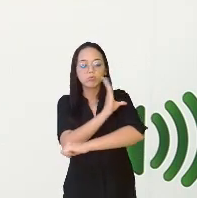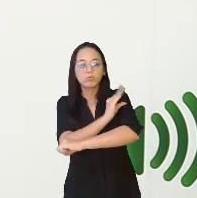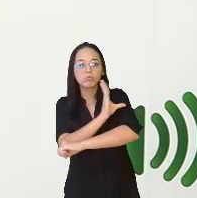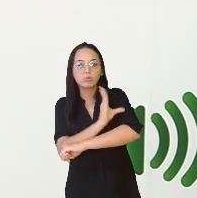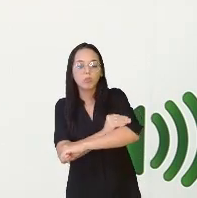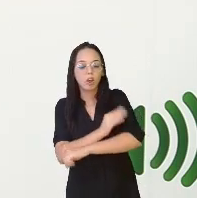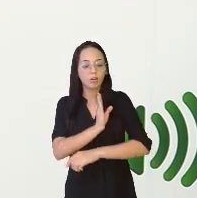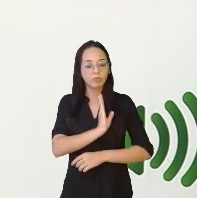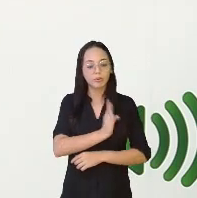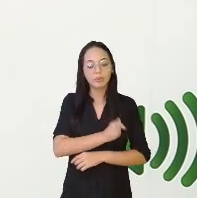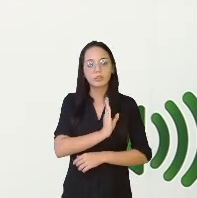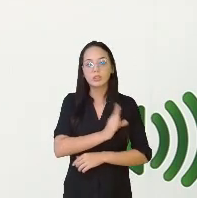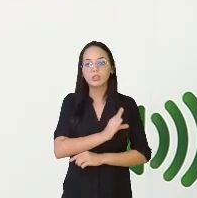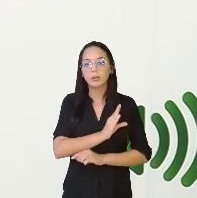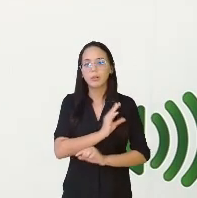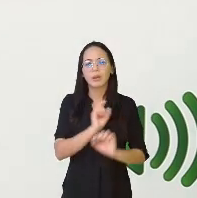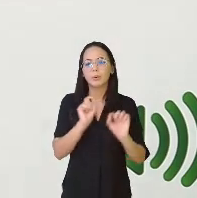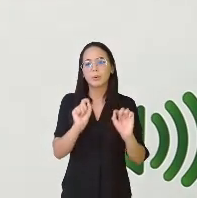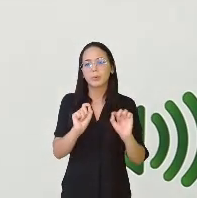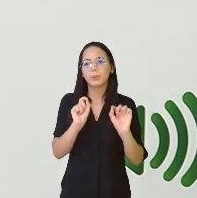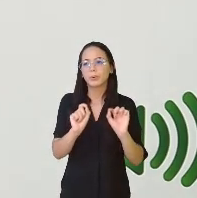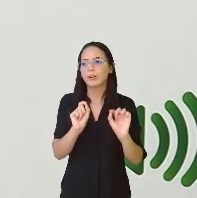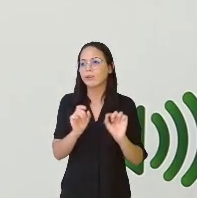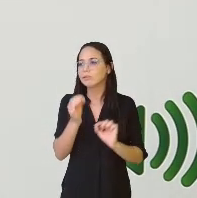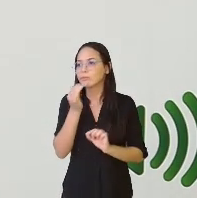muscular do coração, ela é